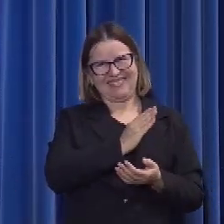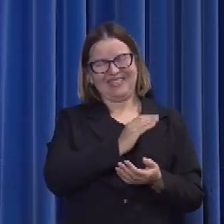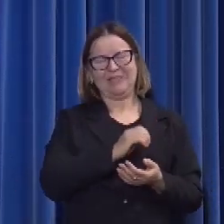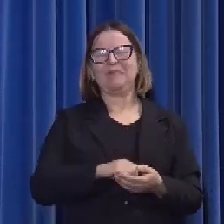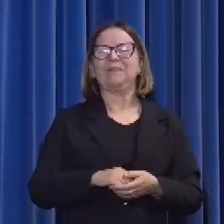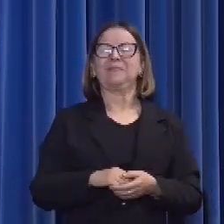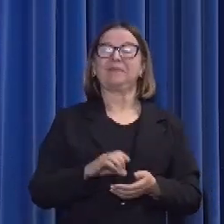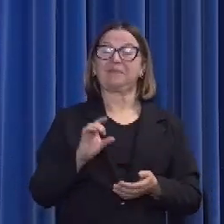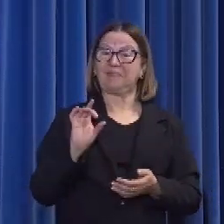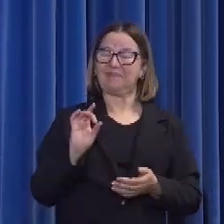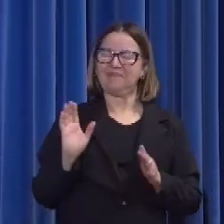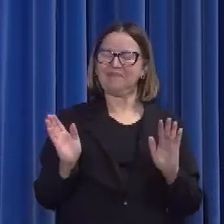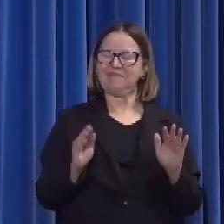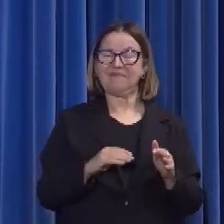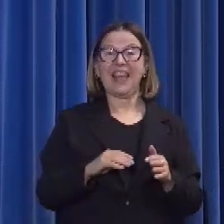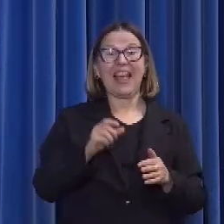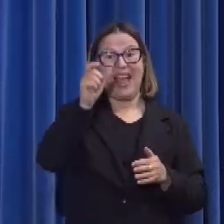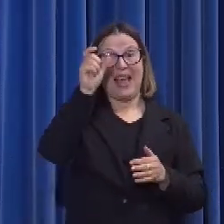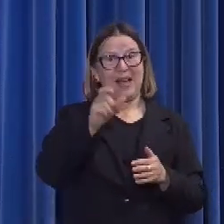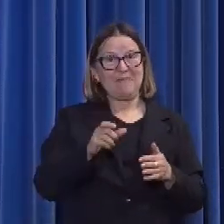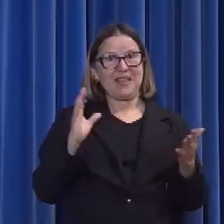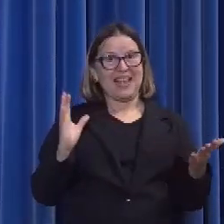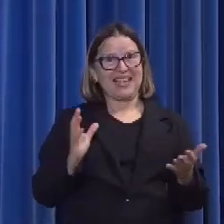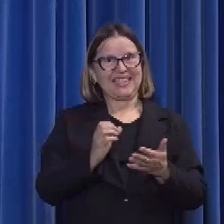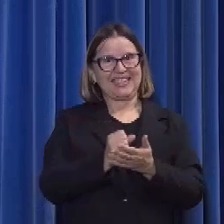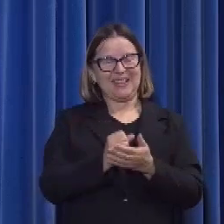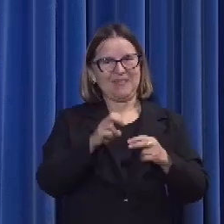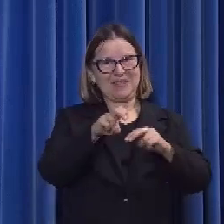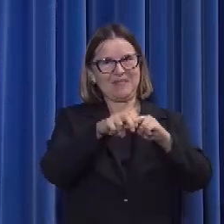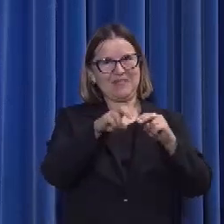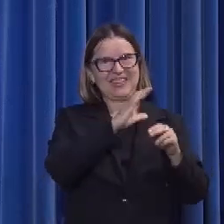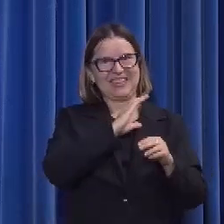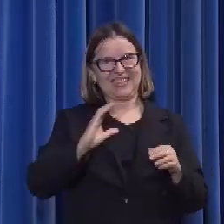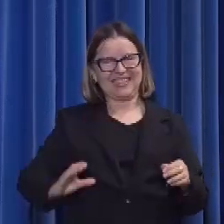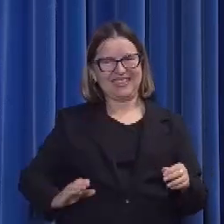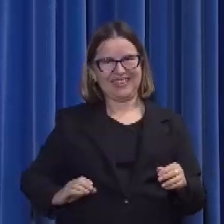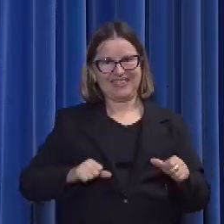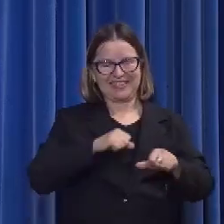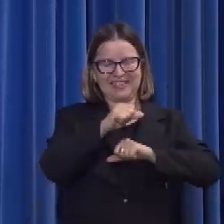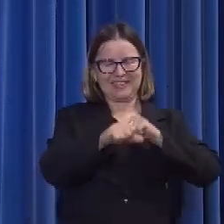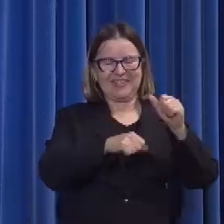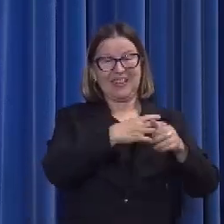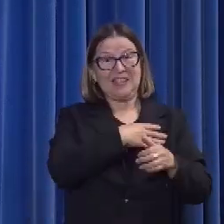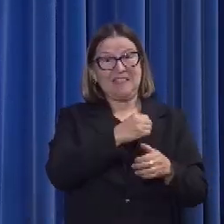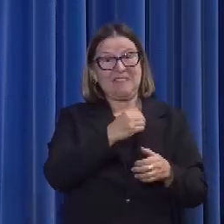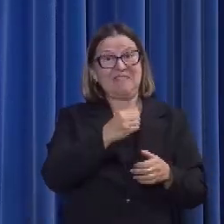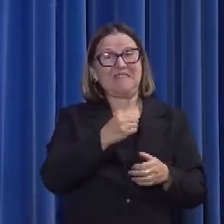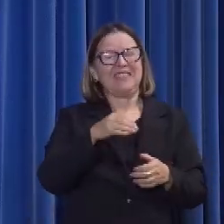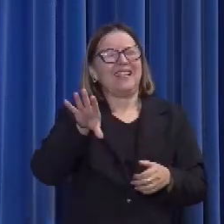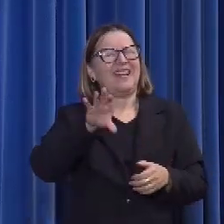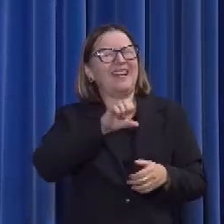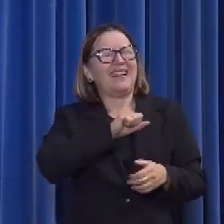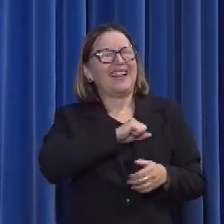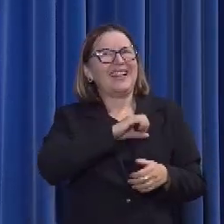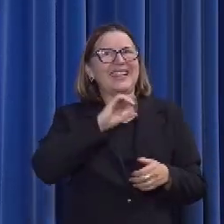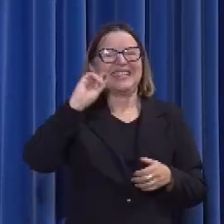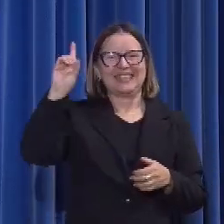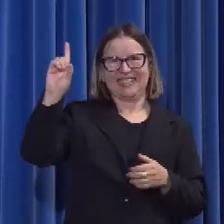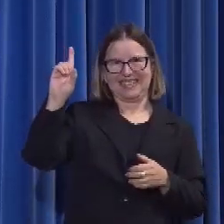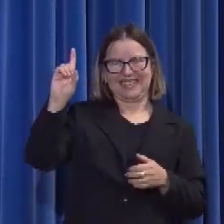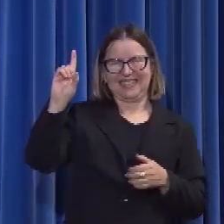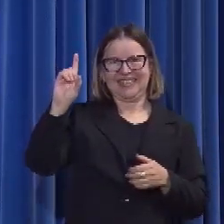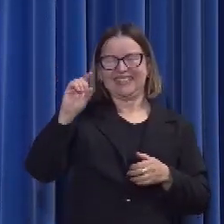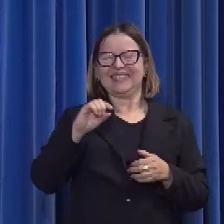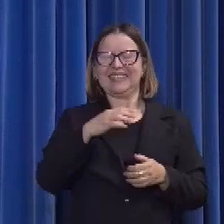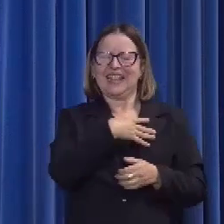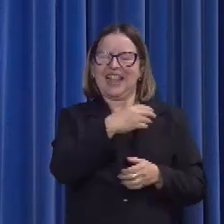Aquele que foi salvo por Cristo foi tornado filho amado de Abba, herdeiro de tudo. Não obstante